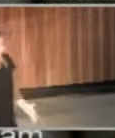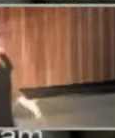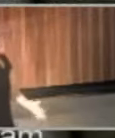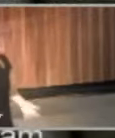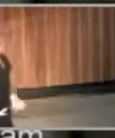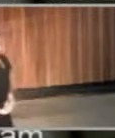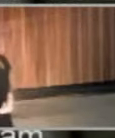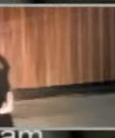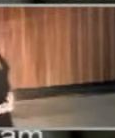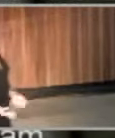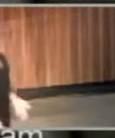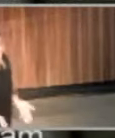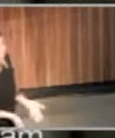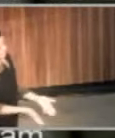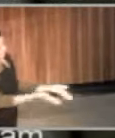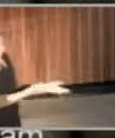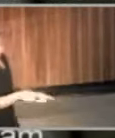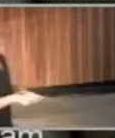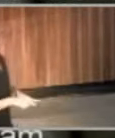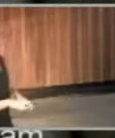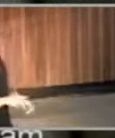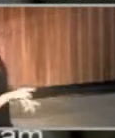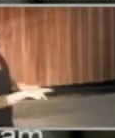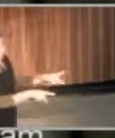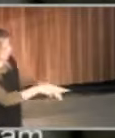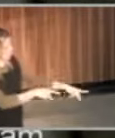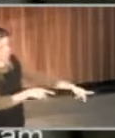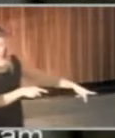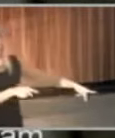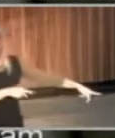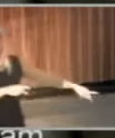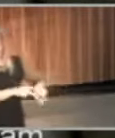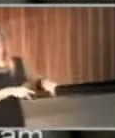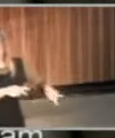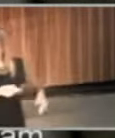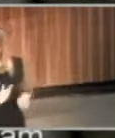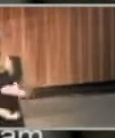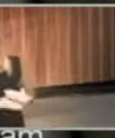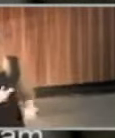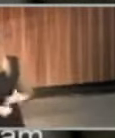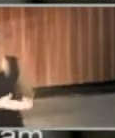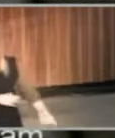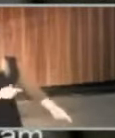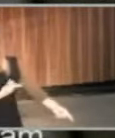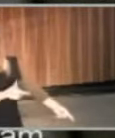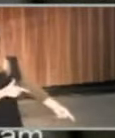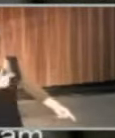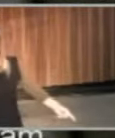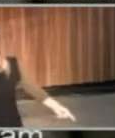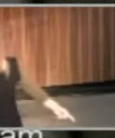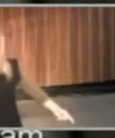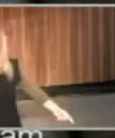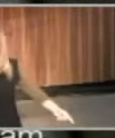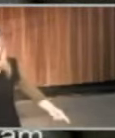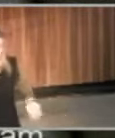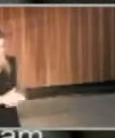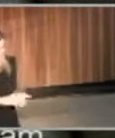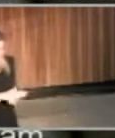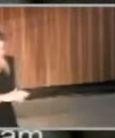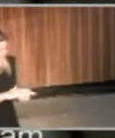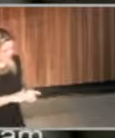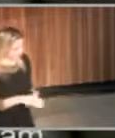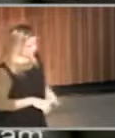roubaram, e roubavam. Mas eles não deram atenção a esses líderes. Continuaram